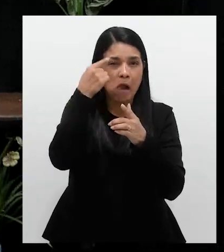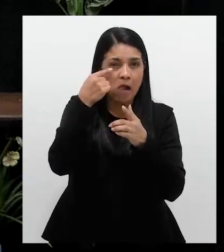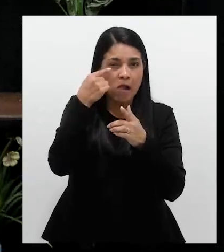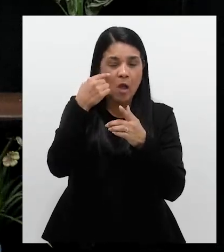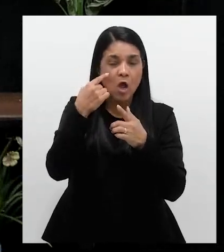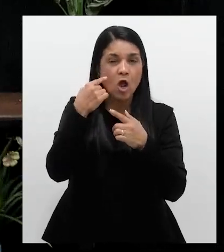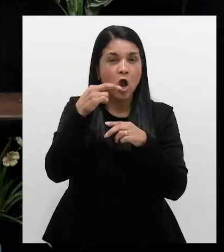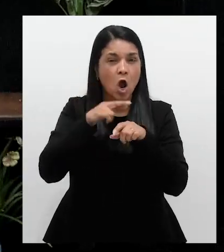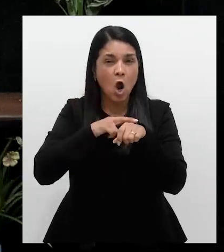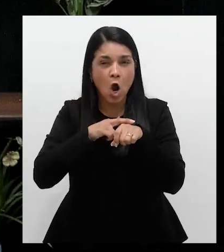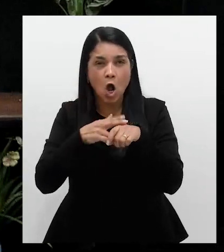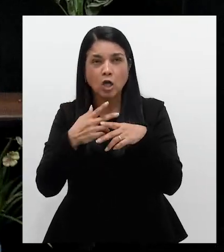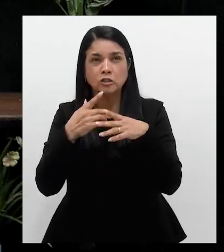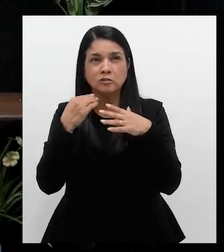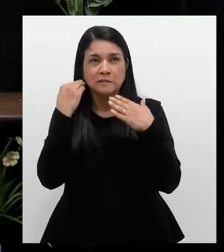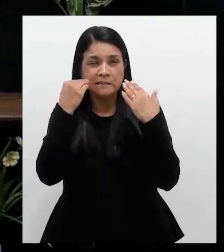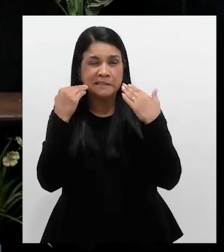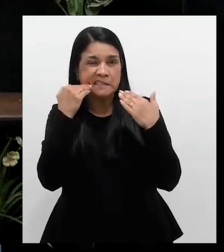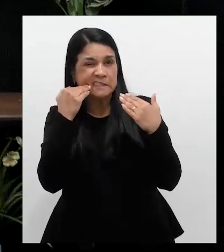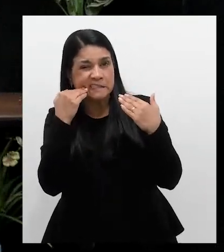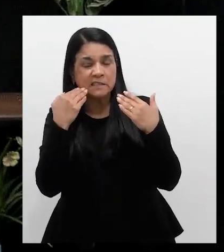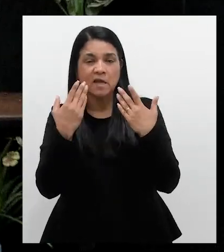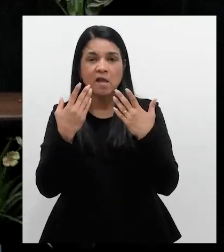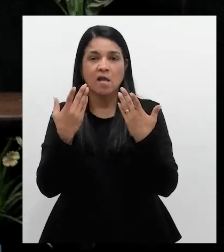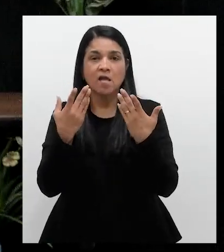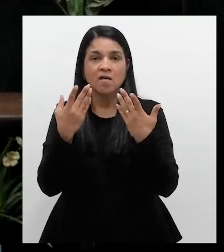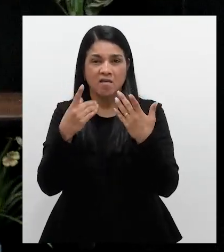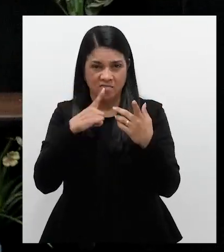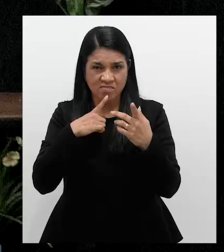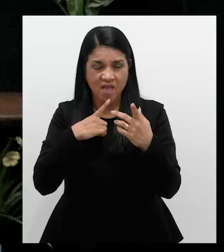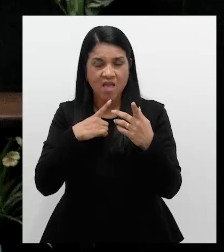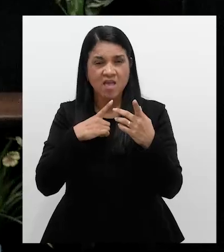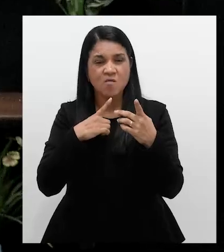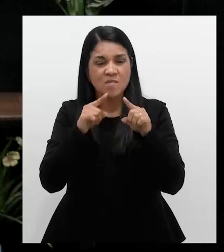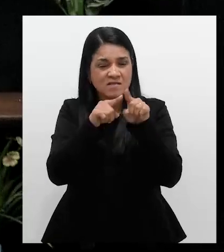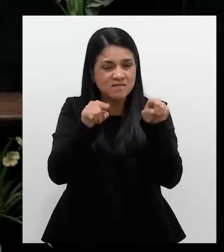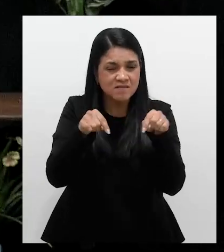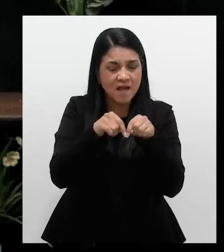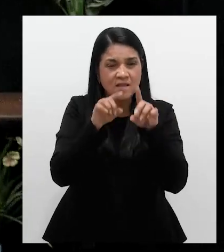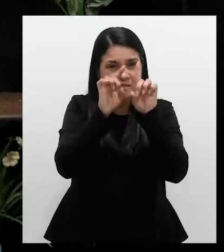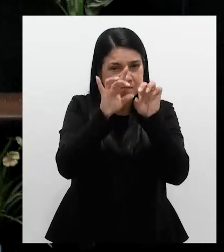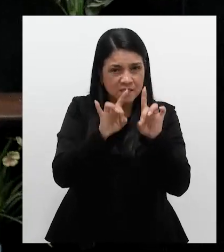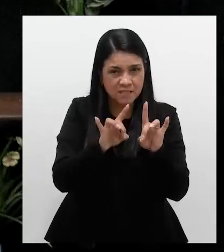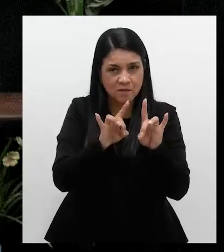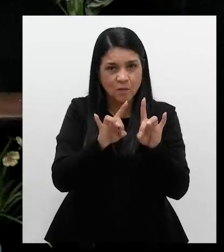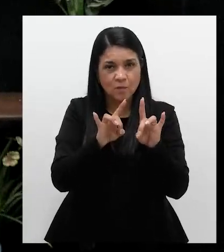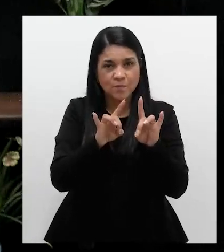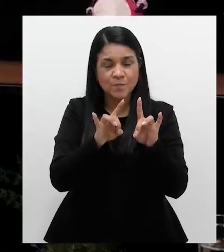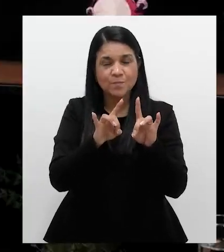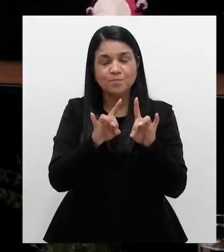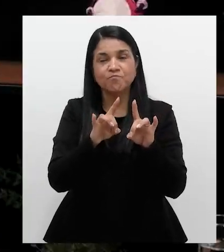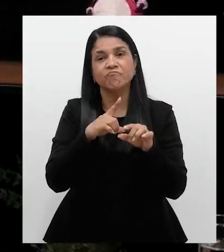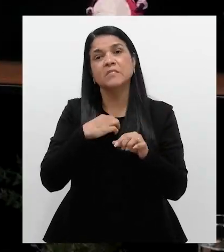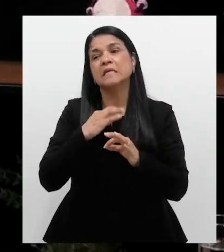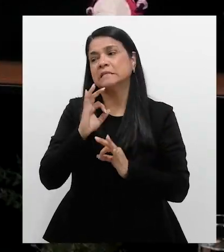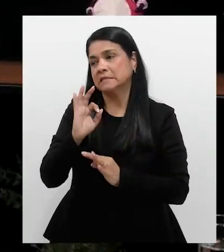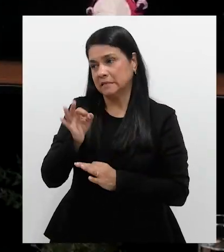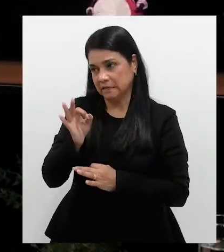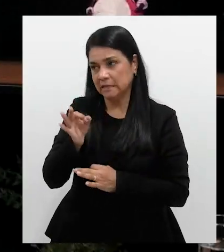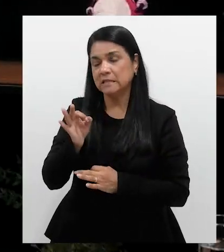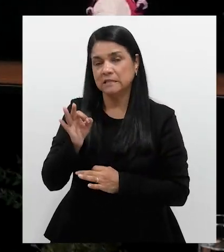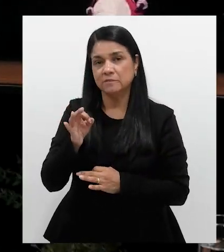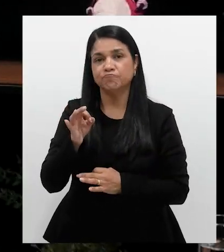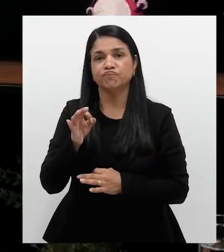enfim, com uma aparência ruim, vai ter alguma coisa específica, uma sala específica para essa pessoa? Com certeza,